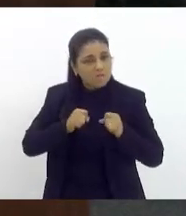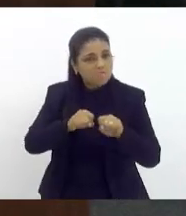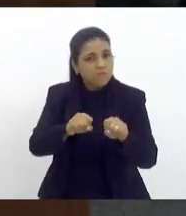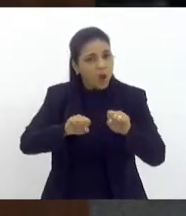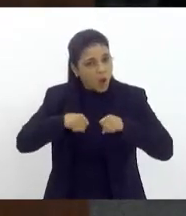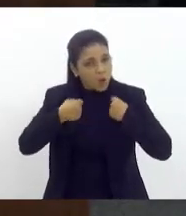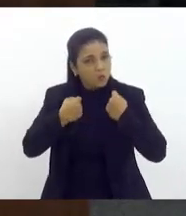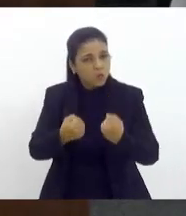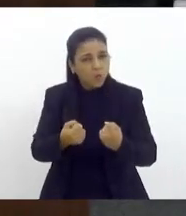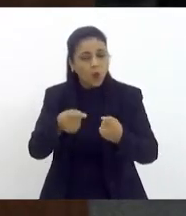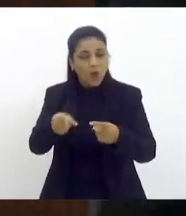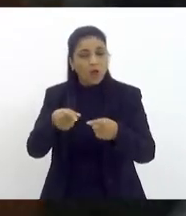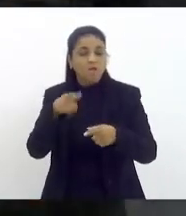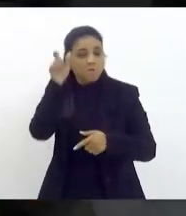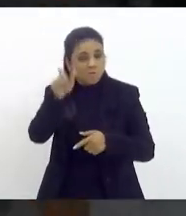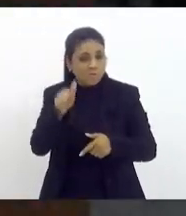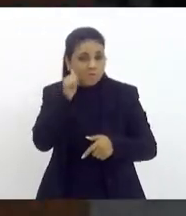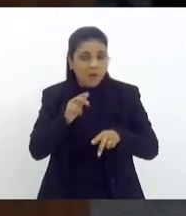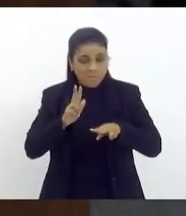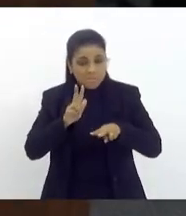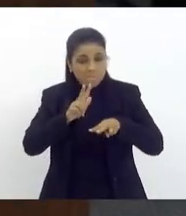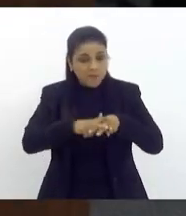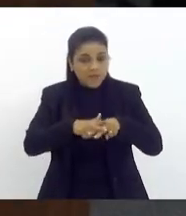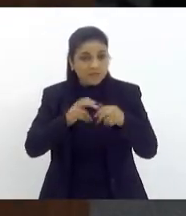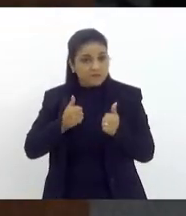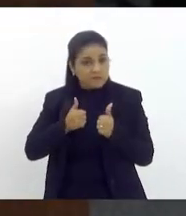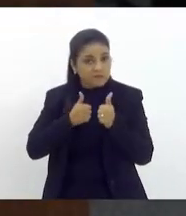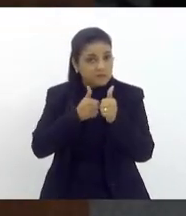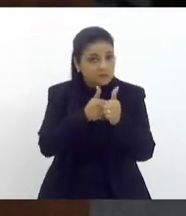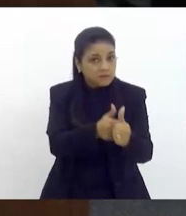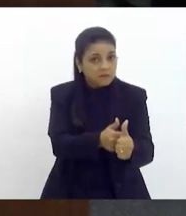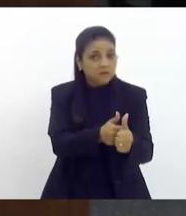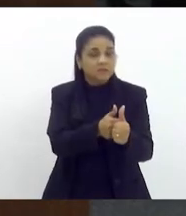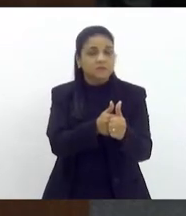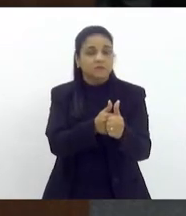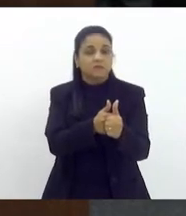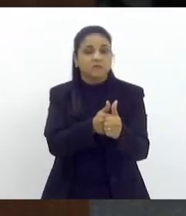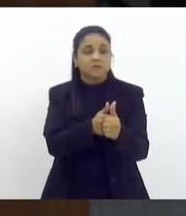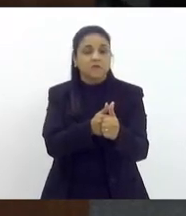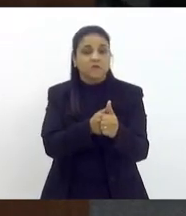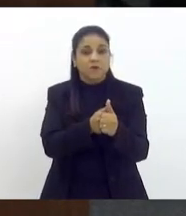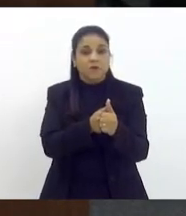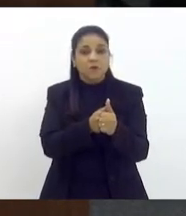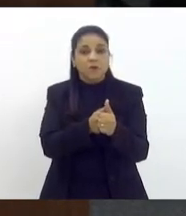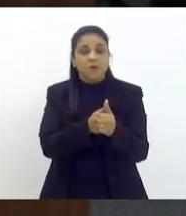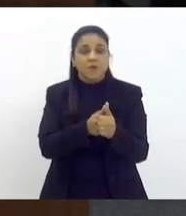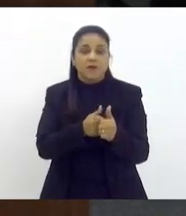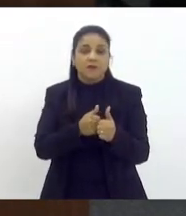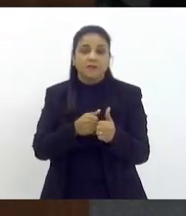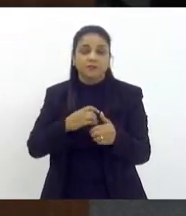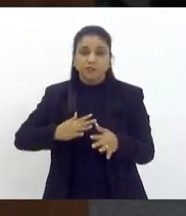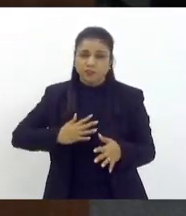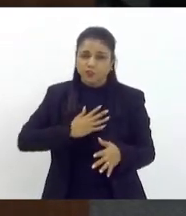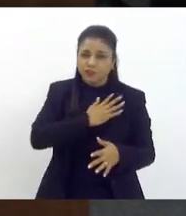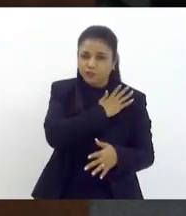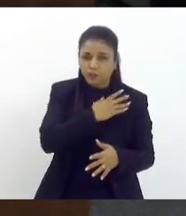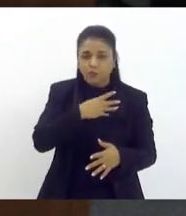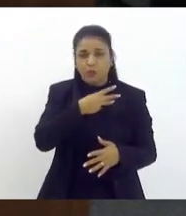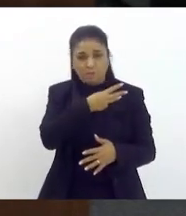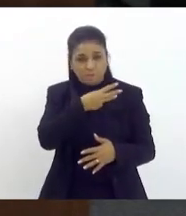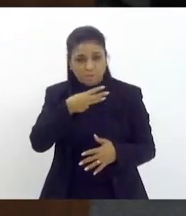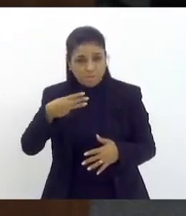foi também presa perseguida pelo arbítrio uma mulher que foi censurada pela ditadura militar diversas vezes